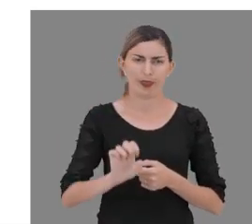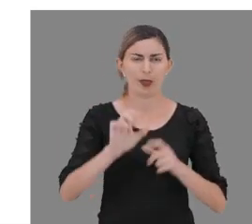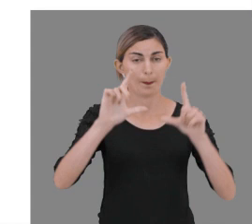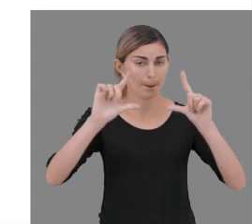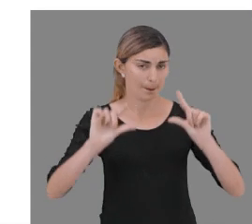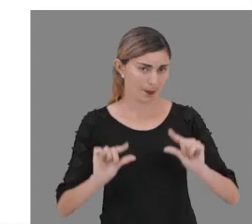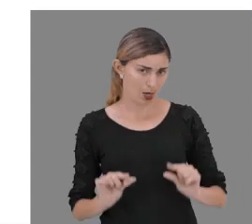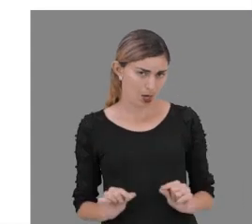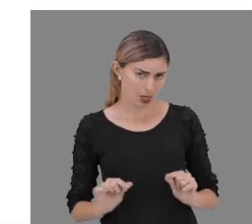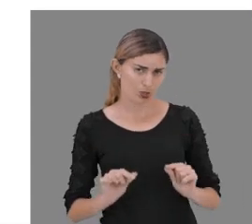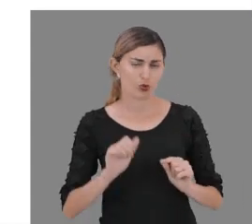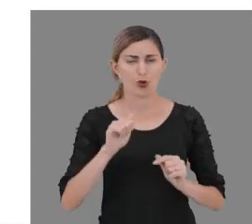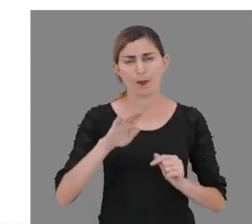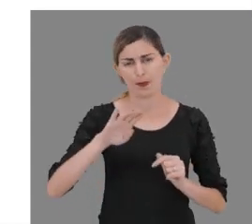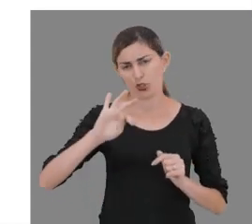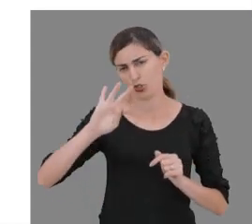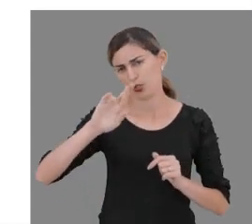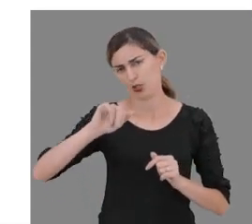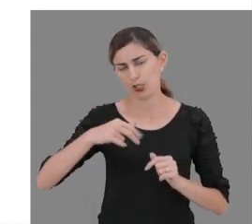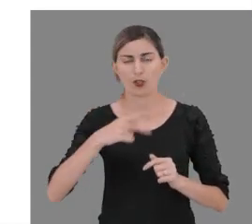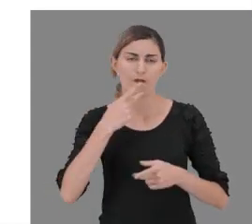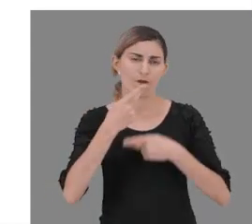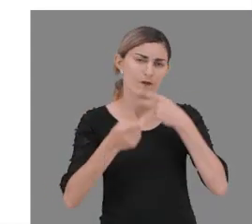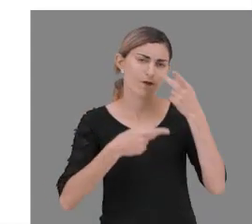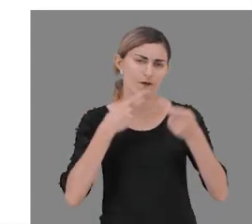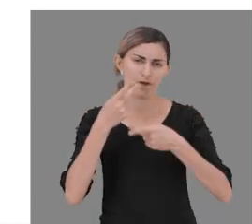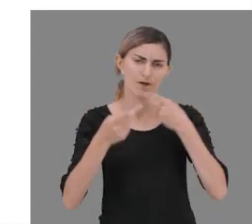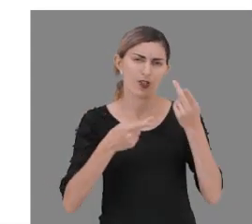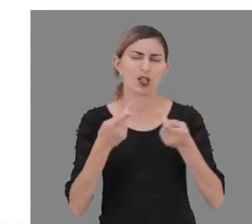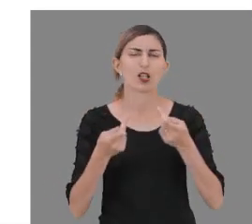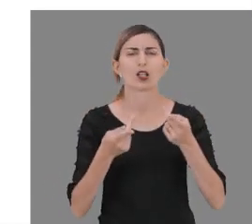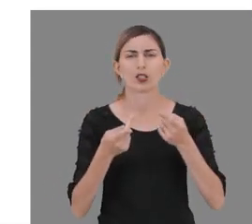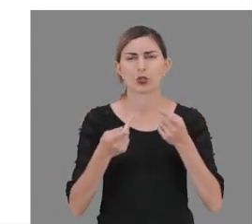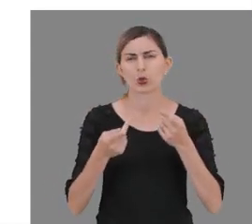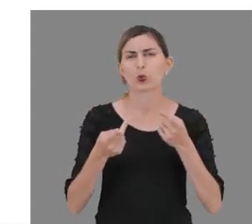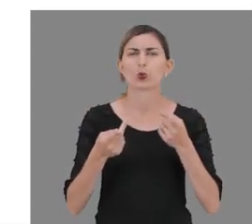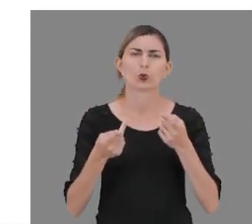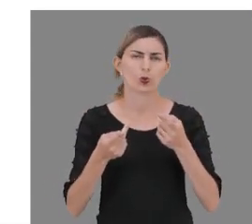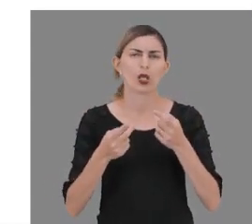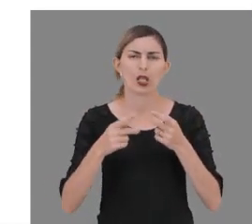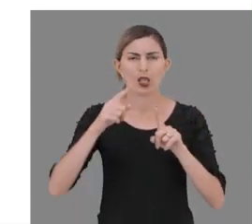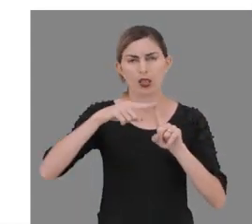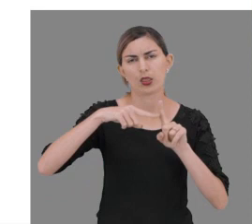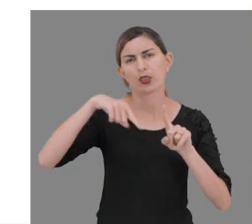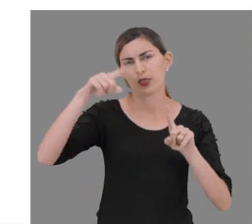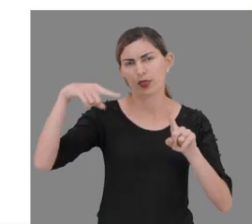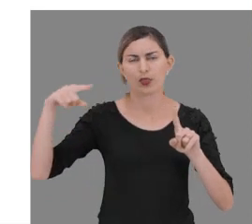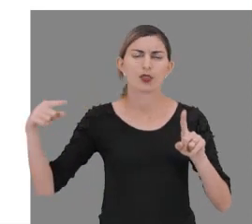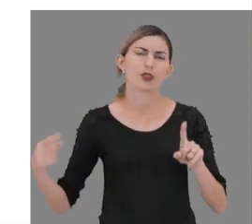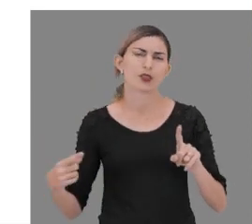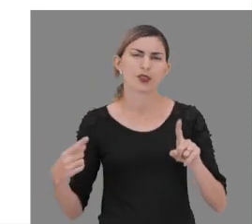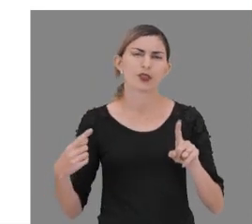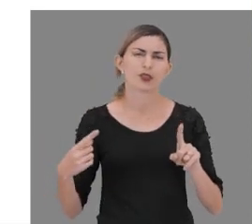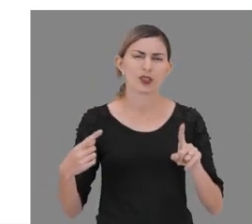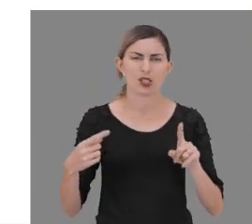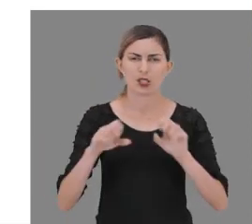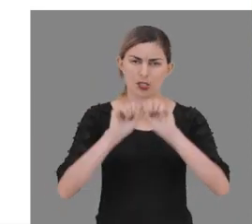exemplo. Mais baixo o nível de abstração, estamos falando do